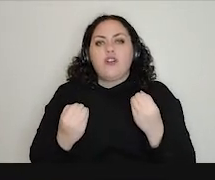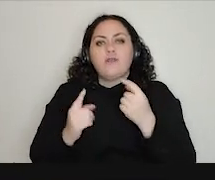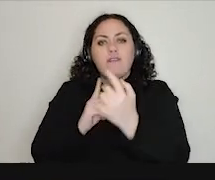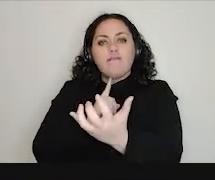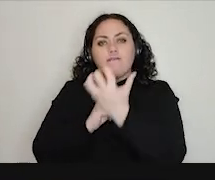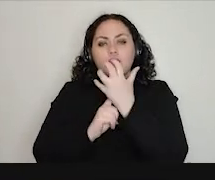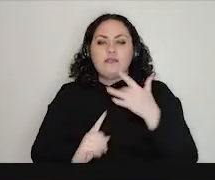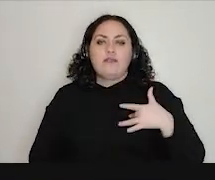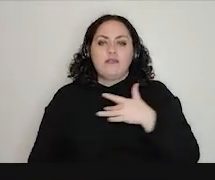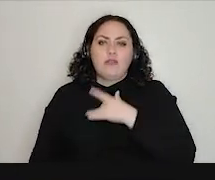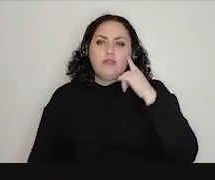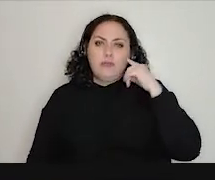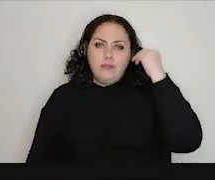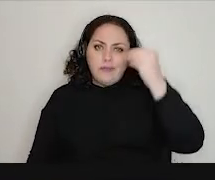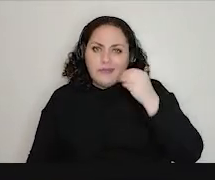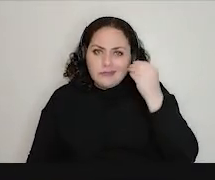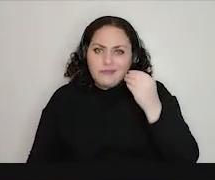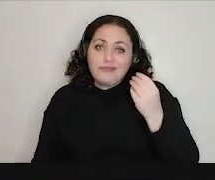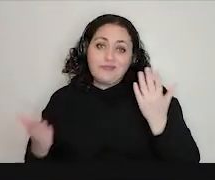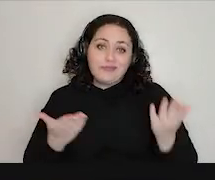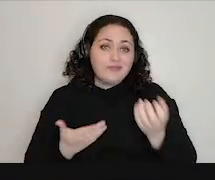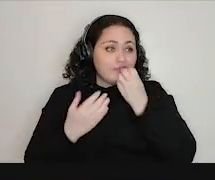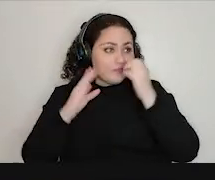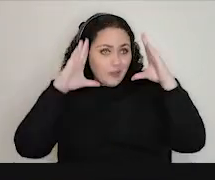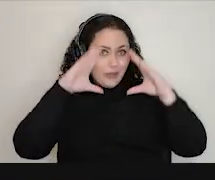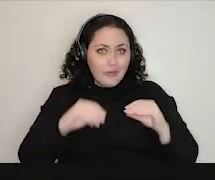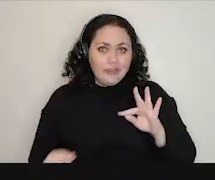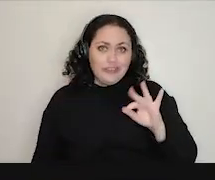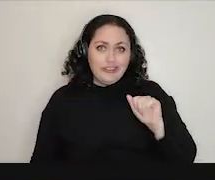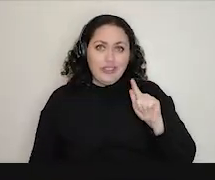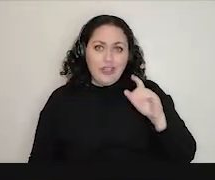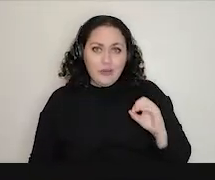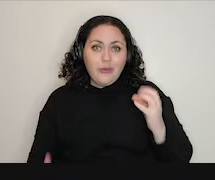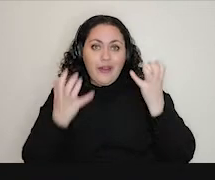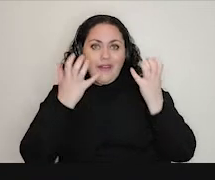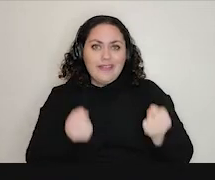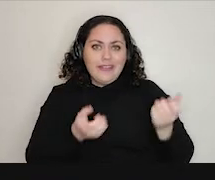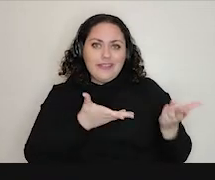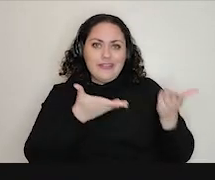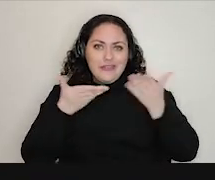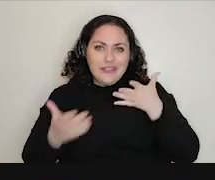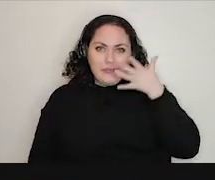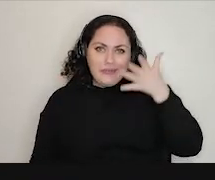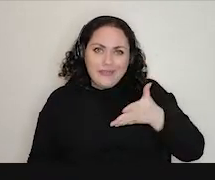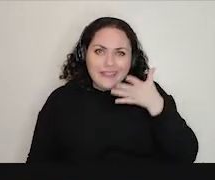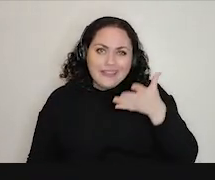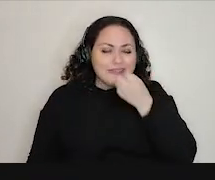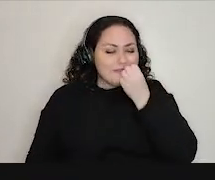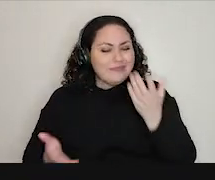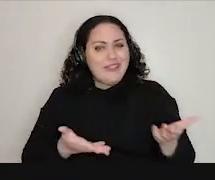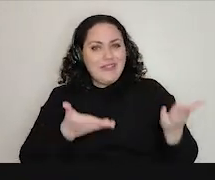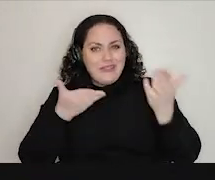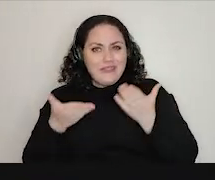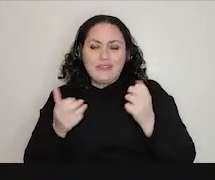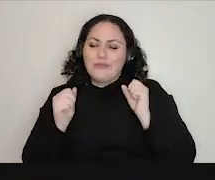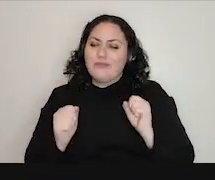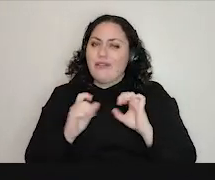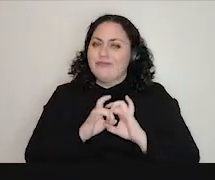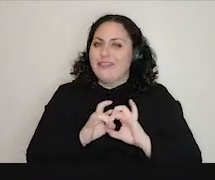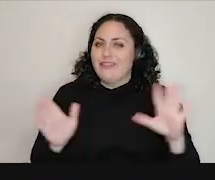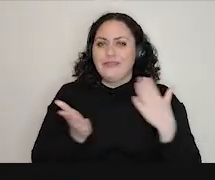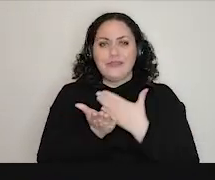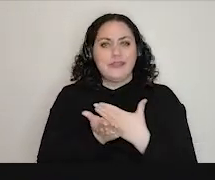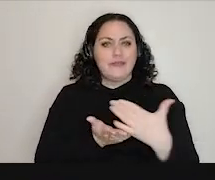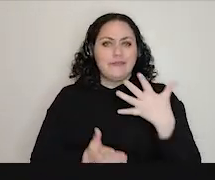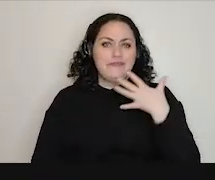Thiago, boa noite, muito obrigada por ter aceitado o nosso convite para palestrar no nosso evento essa noite. Seja muito bem-vindo e pode